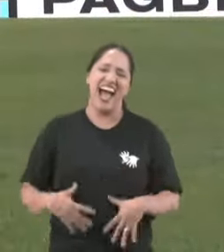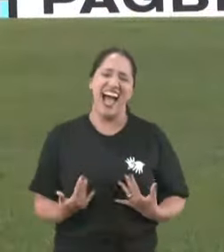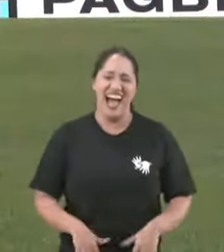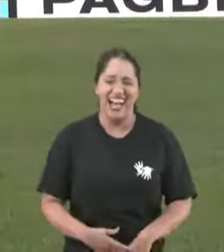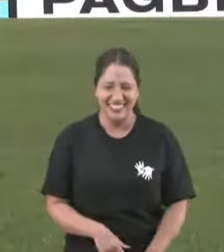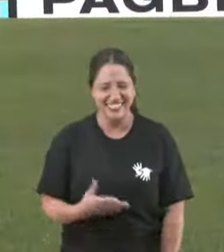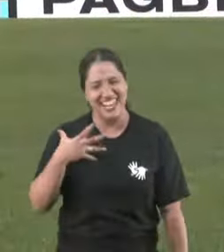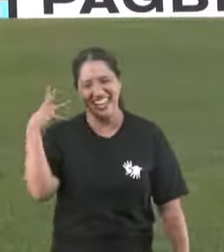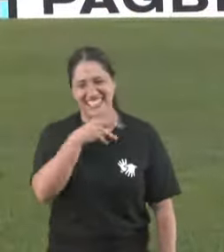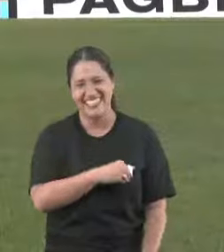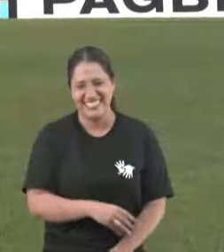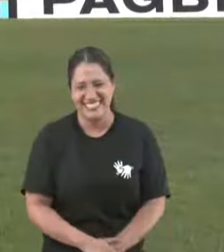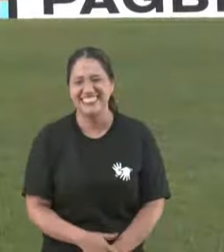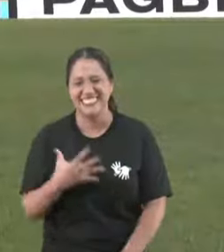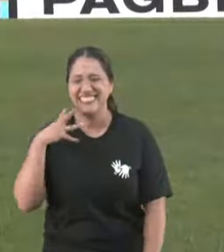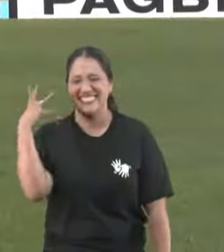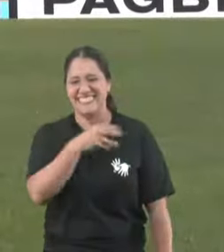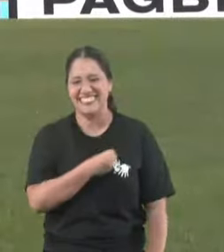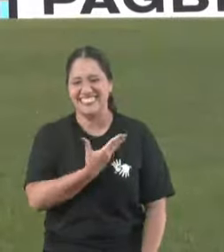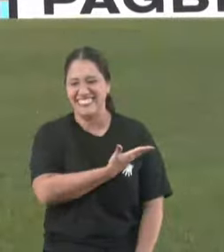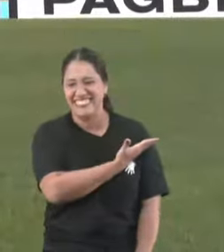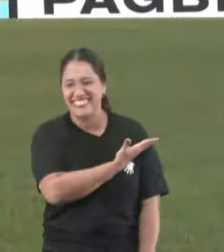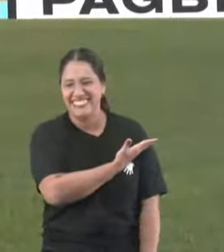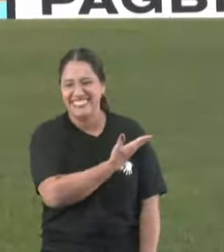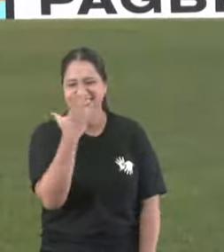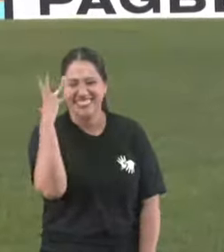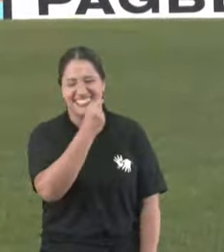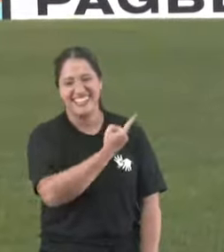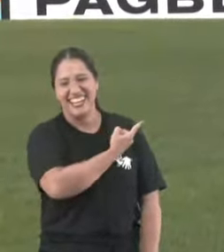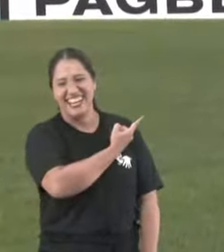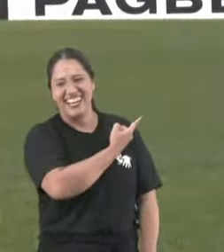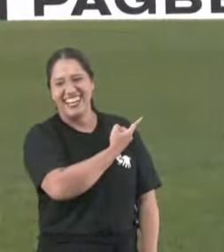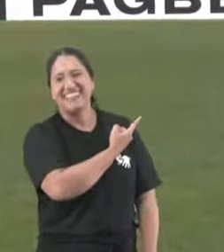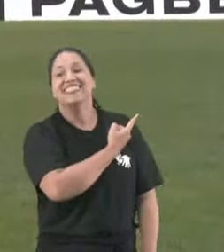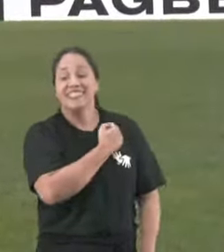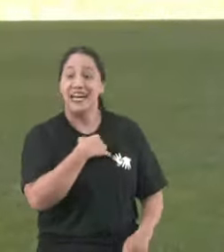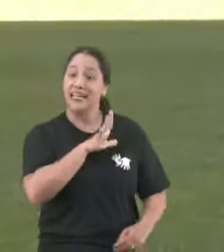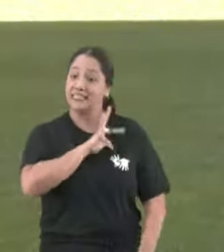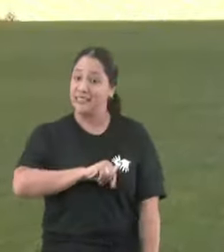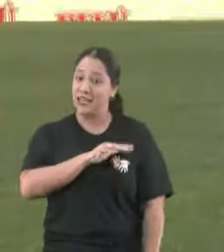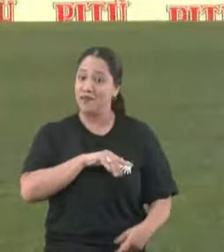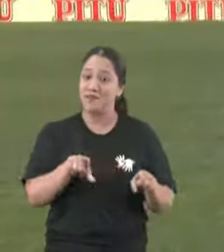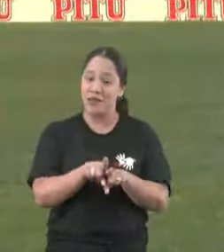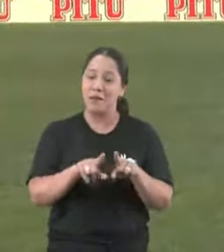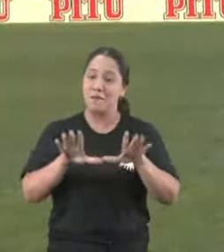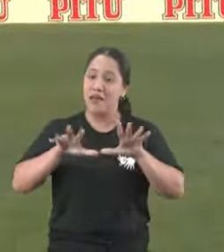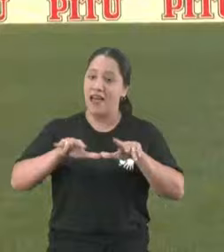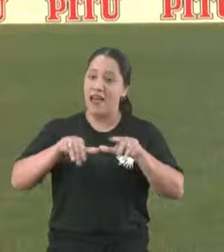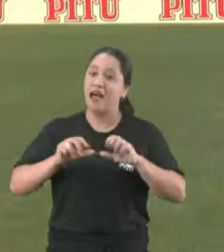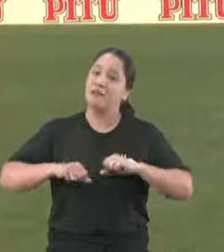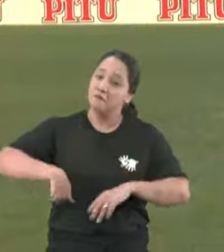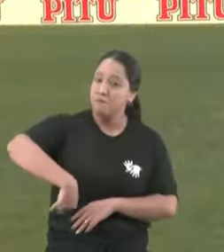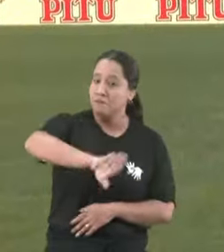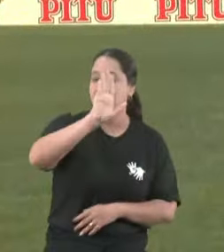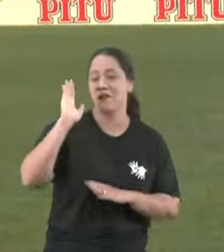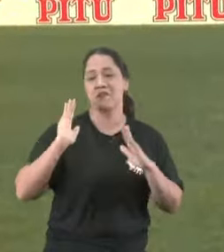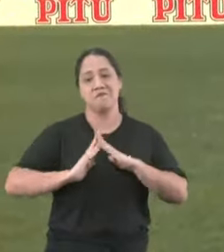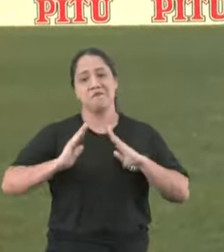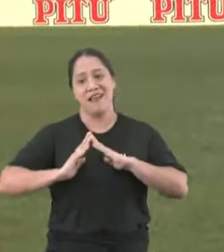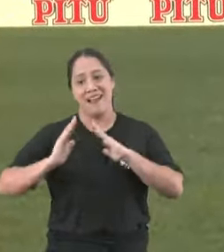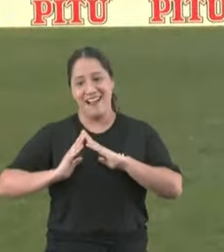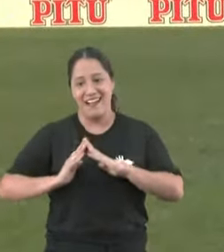É muito bonita mesmo, é muito bonita a taça que tanto o CRB quanto o Asa podem levar para casa. Para isso